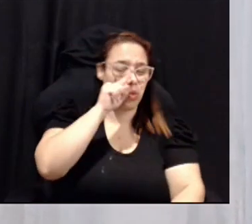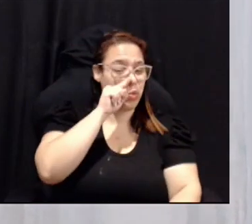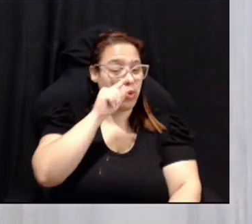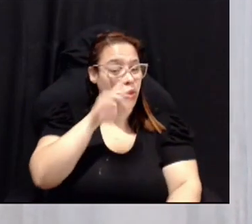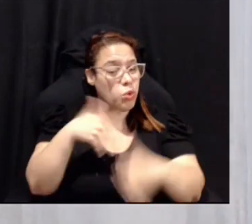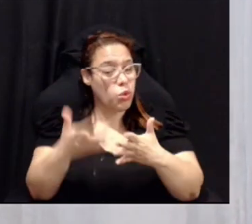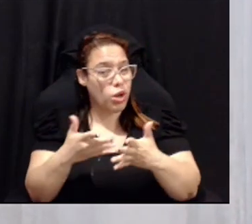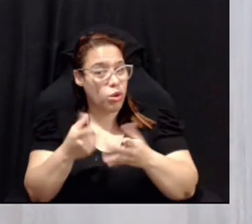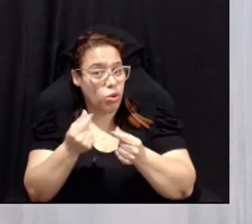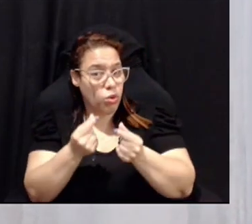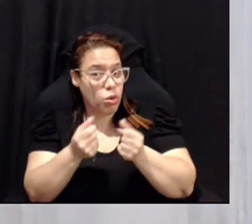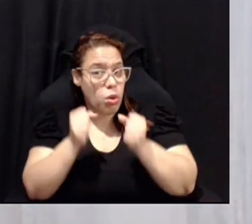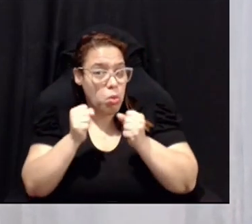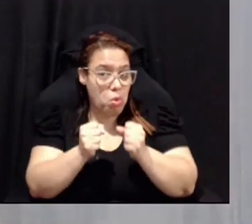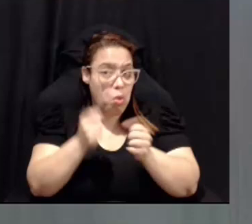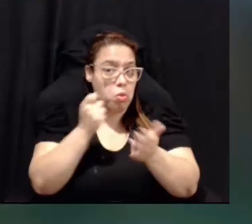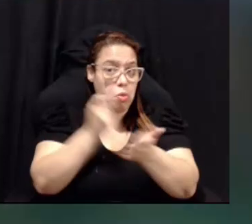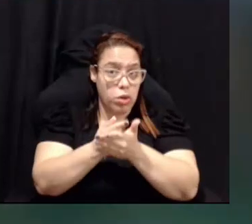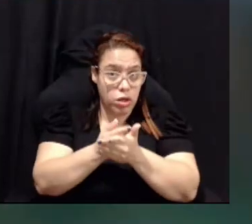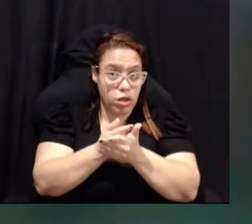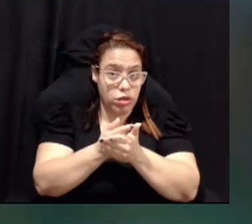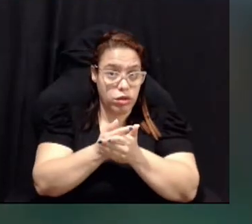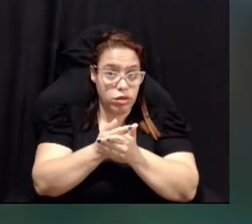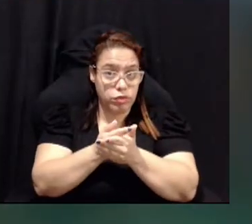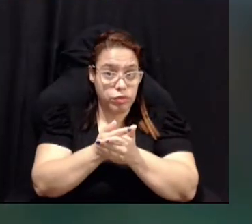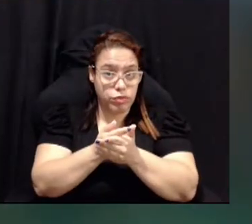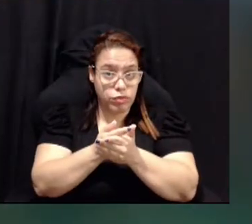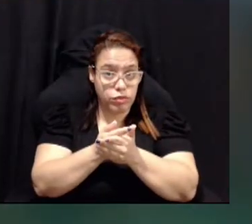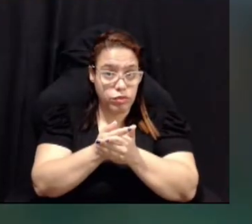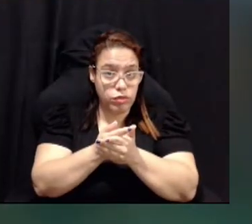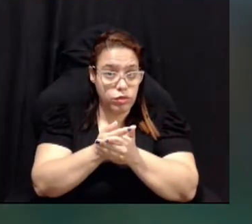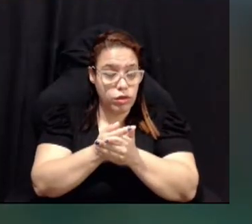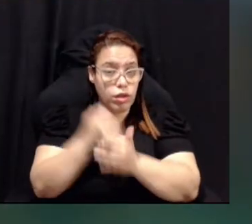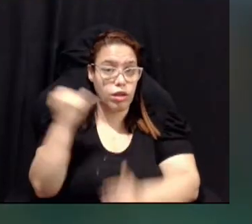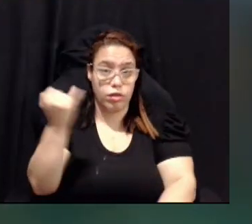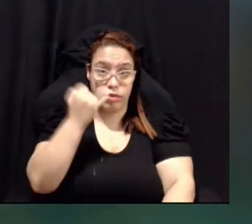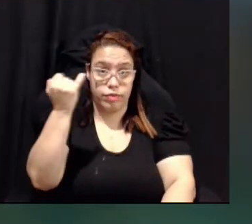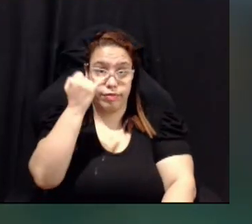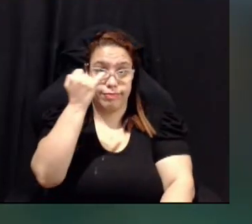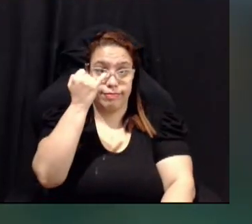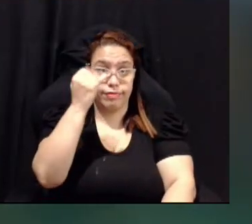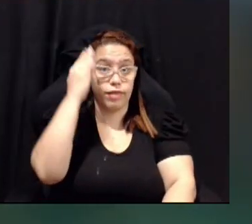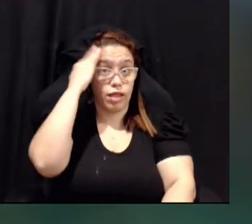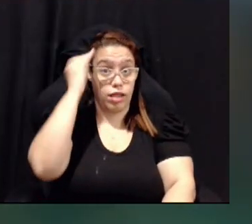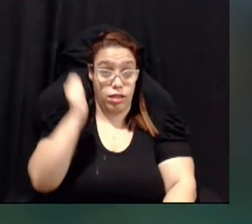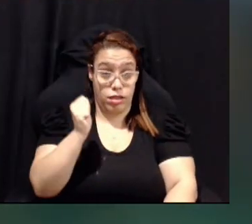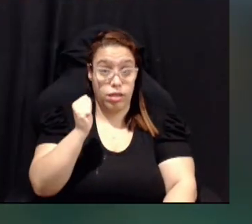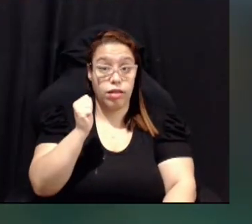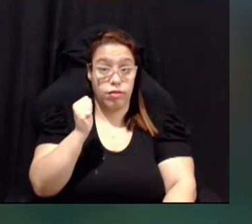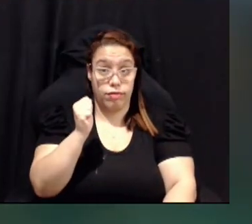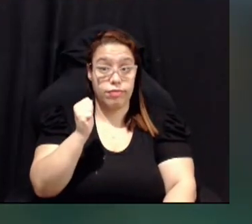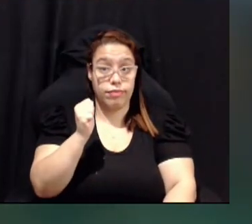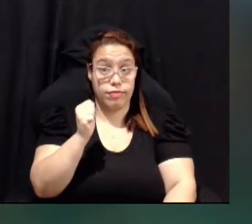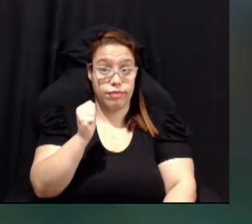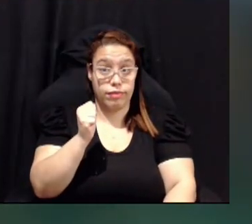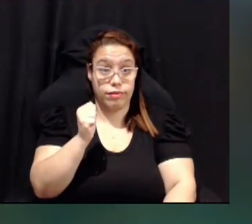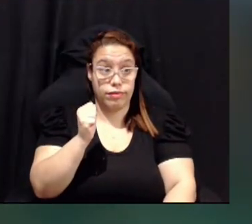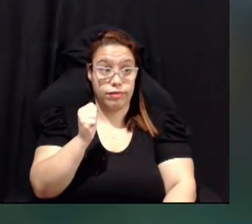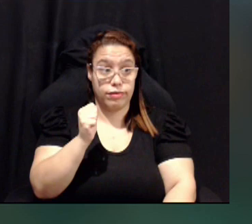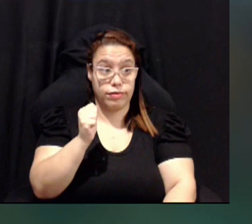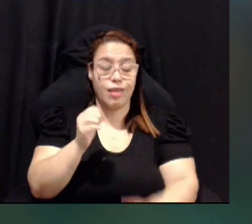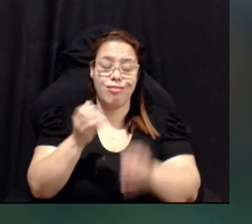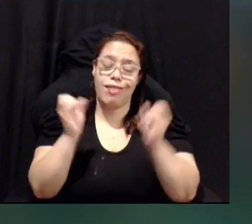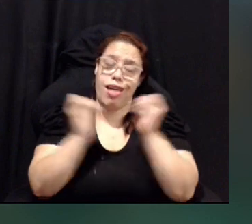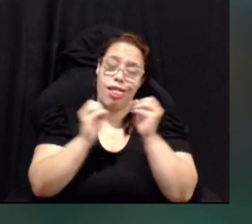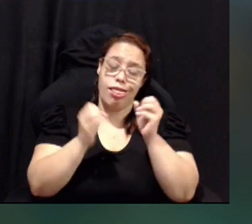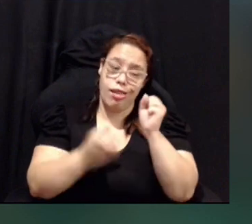pode perder. Então, esses são fundamentais. E entender que nada é garantido,